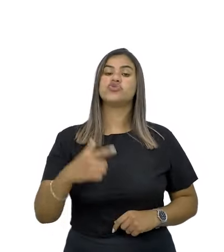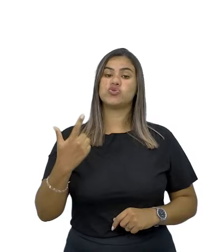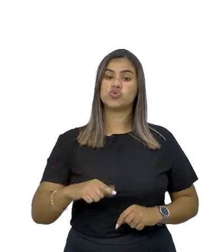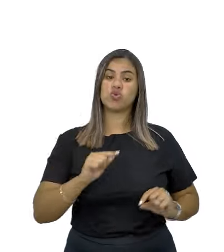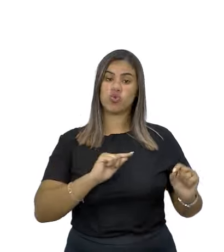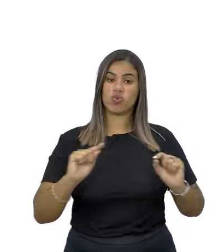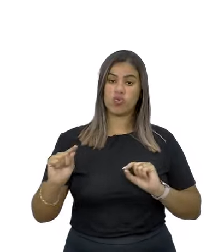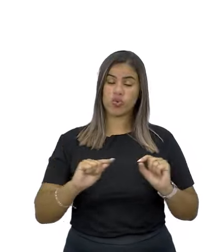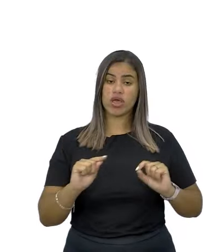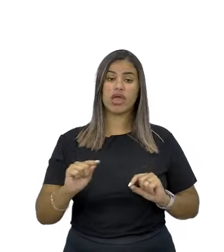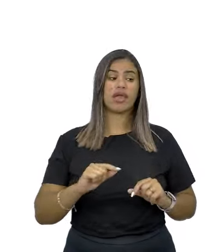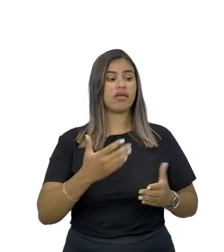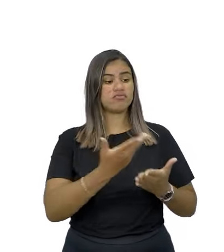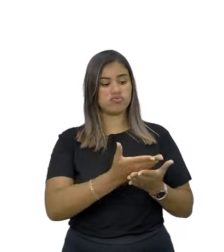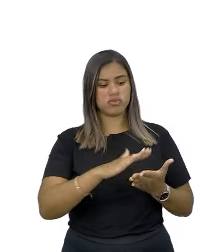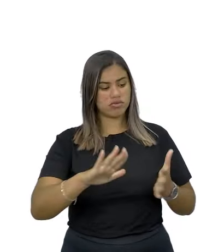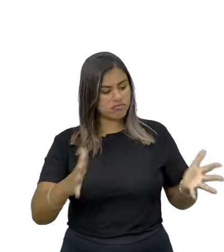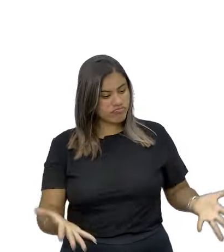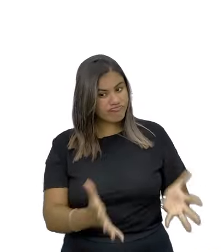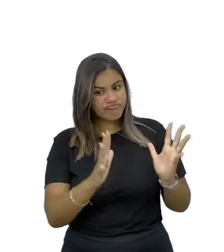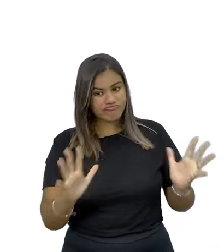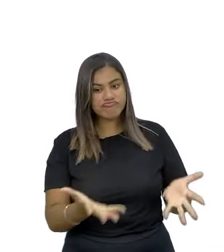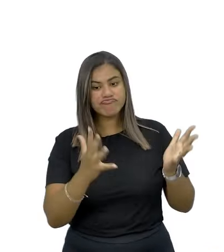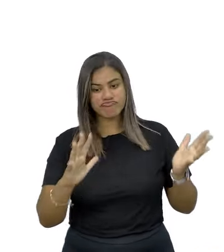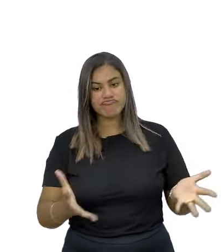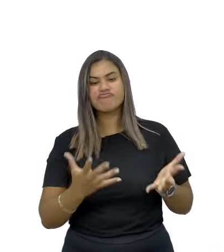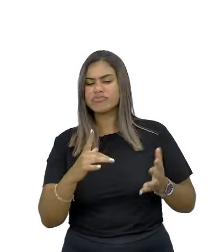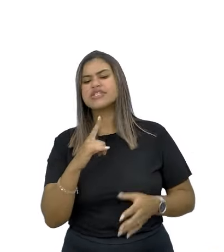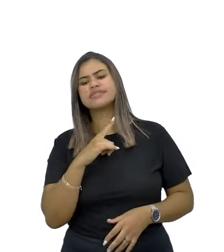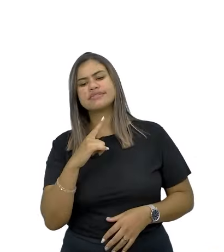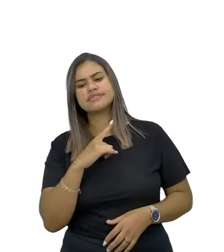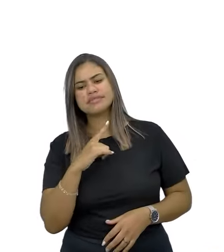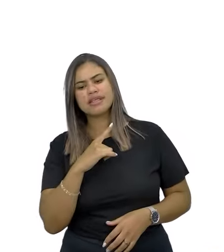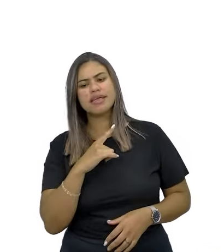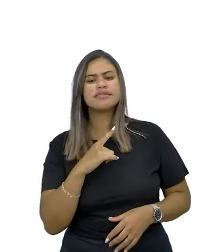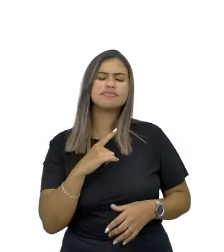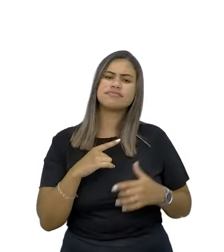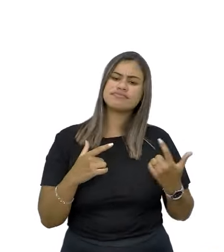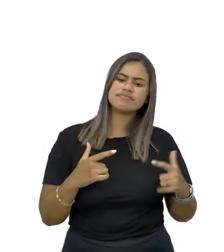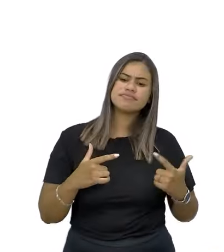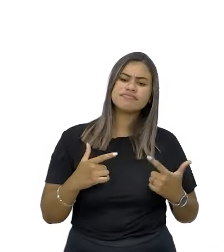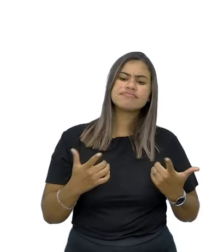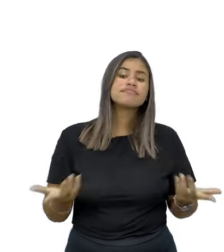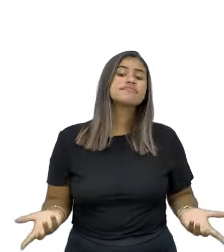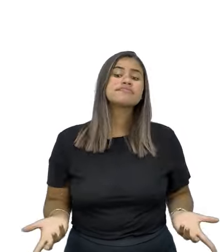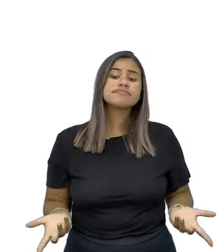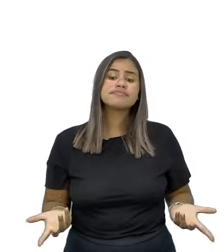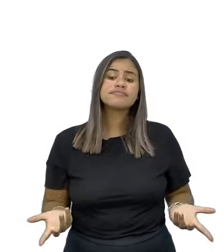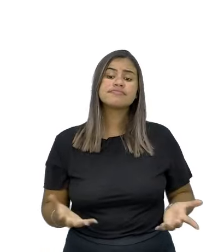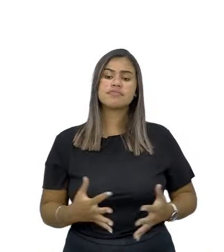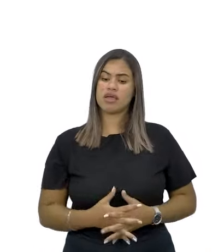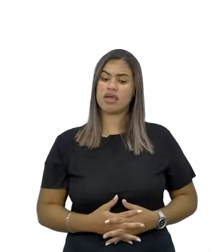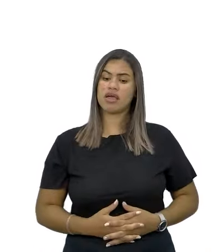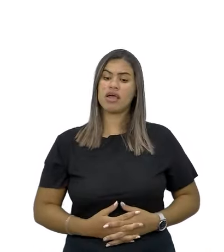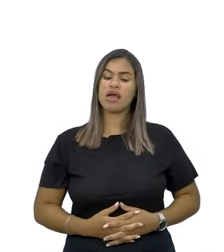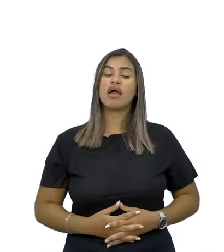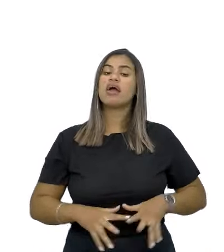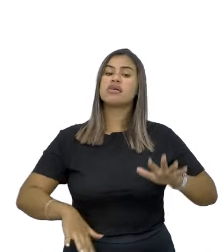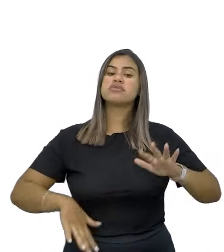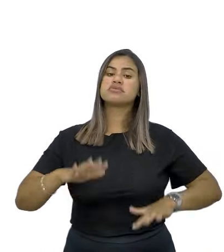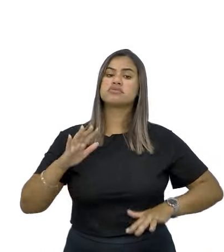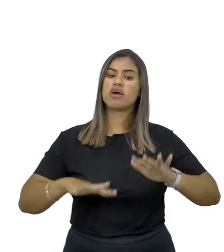estão sendo estimulados a desenvolverem suas estratégias próprias de resolução? Ou será que a gente